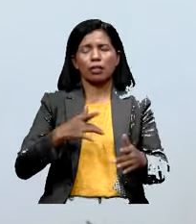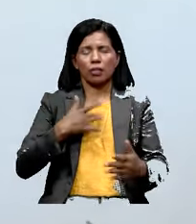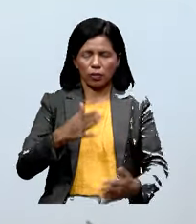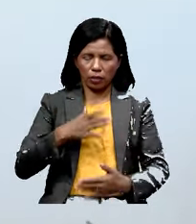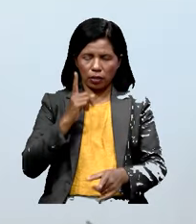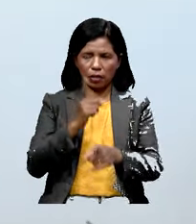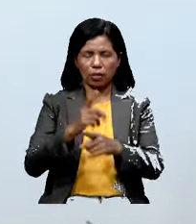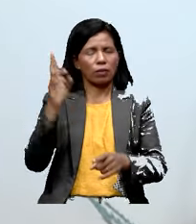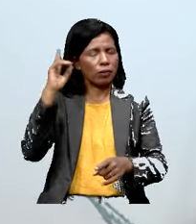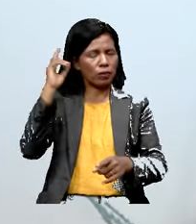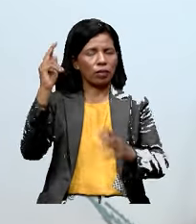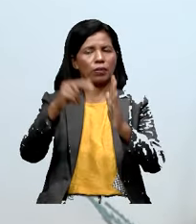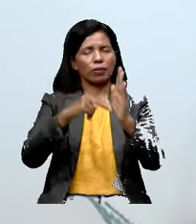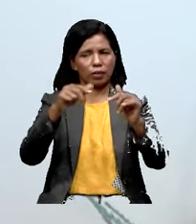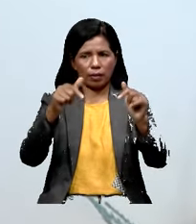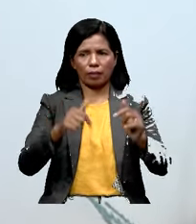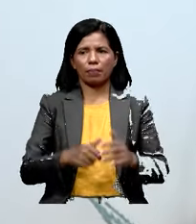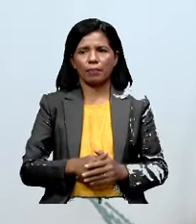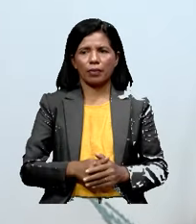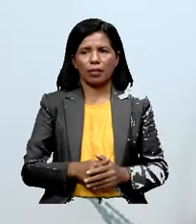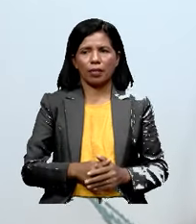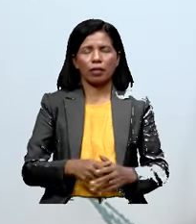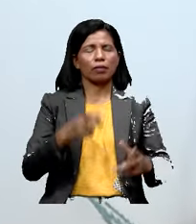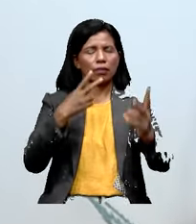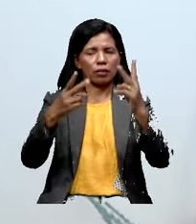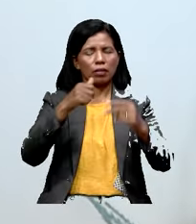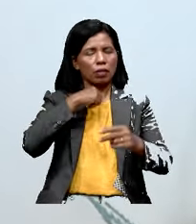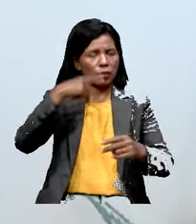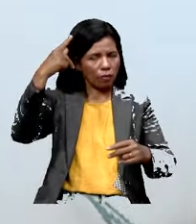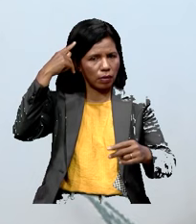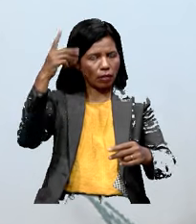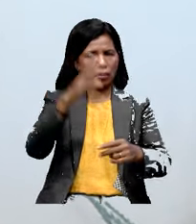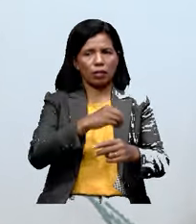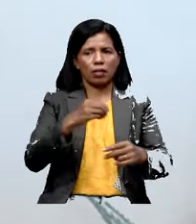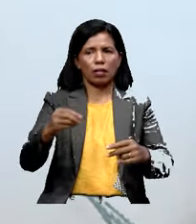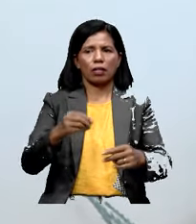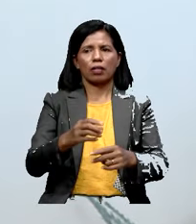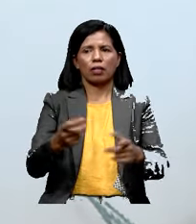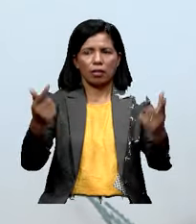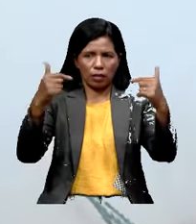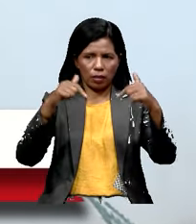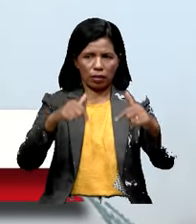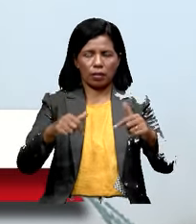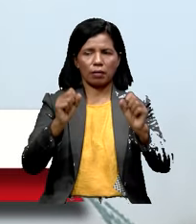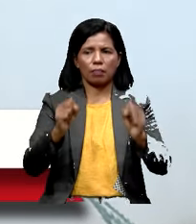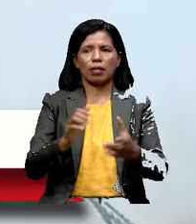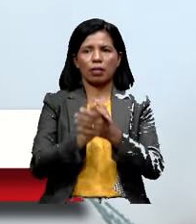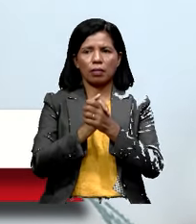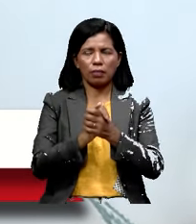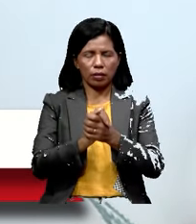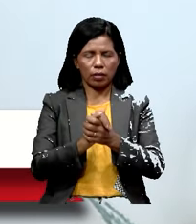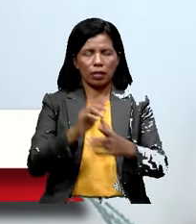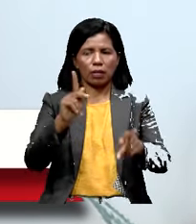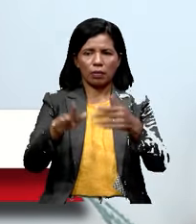ngira rona notícia dene espera usi visita sa un papa nian ka peregrin sa un papa nian ne bele hametin liutan